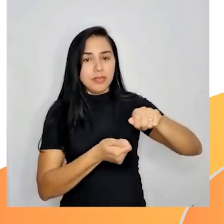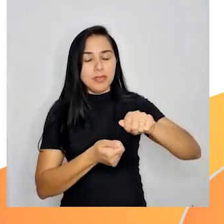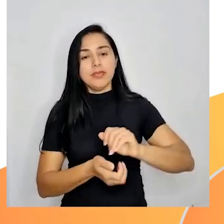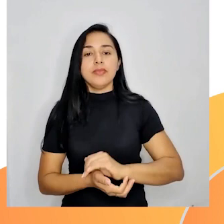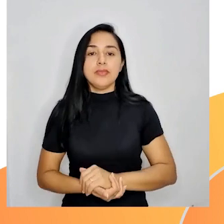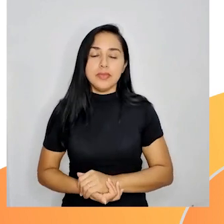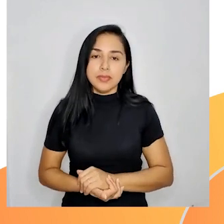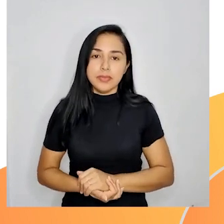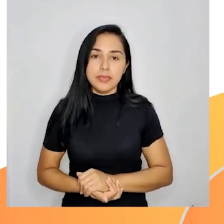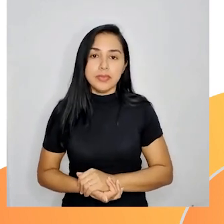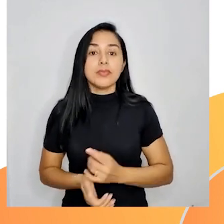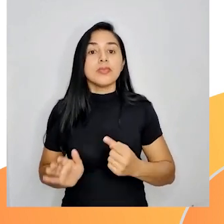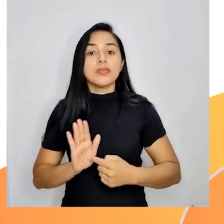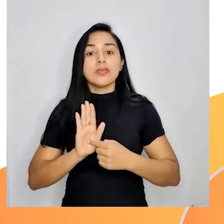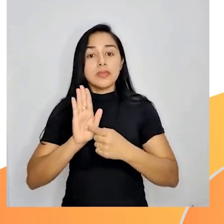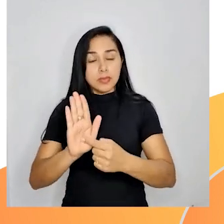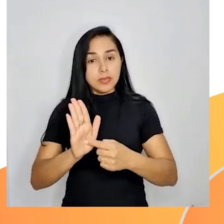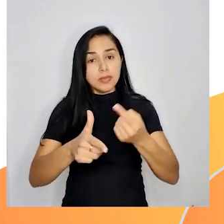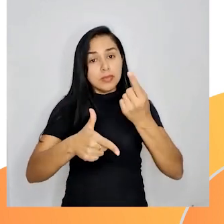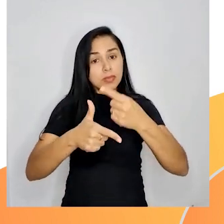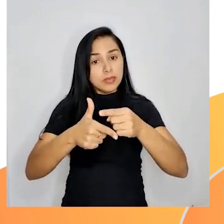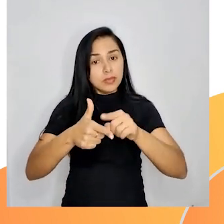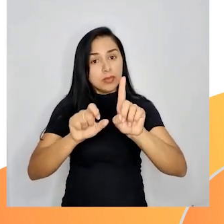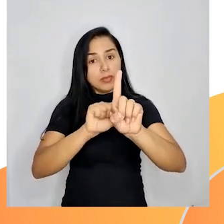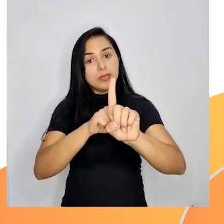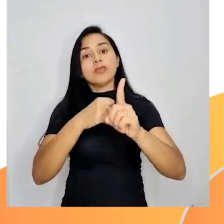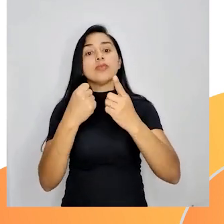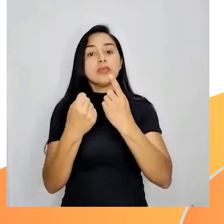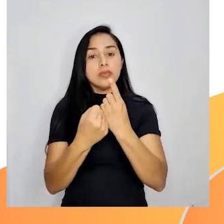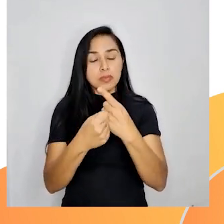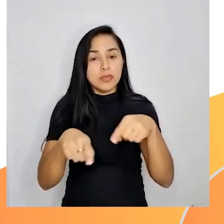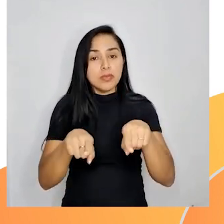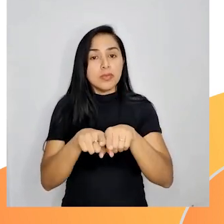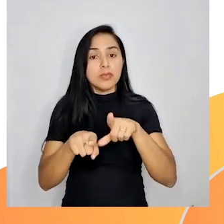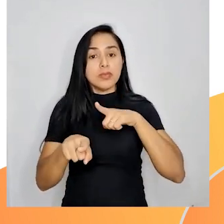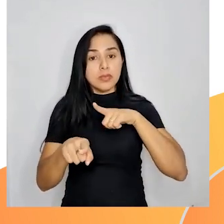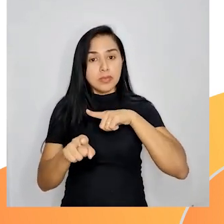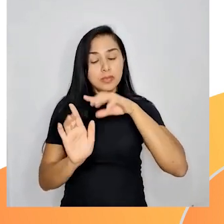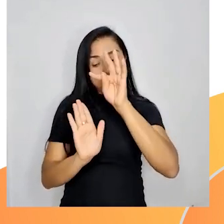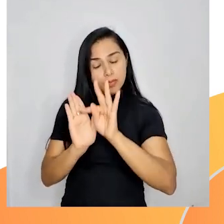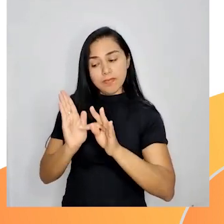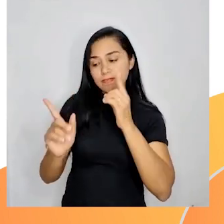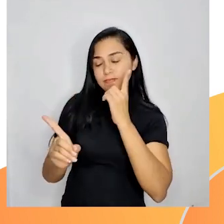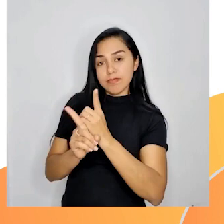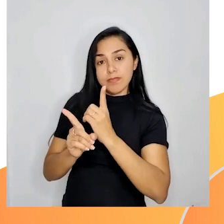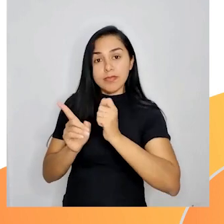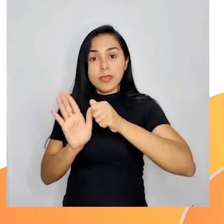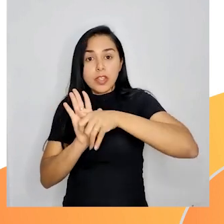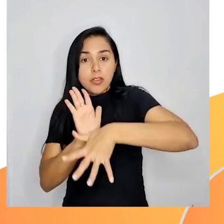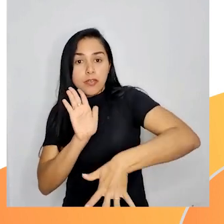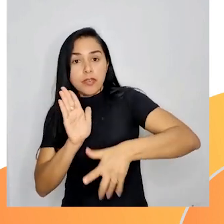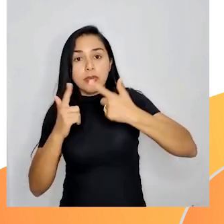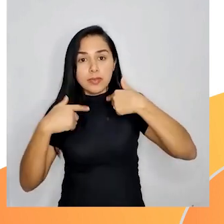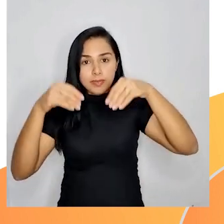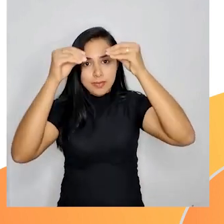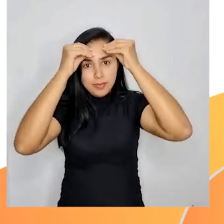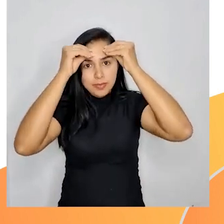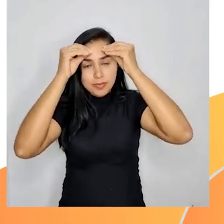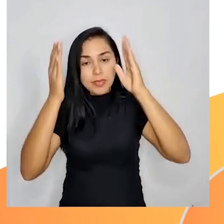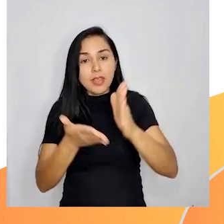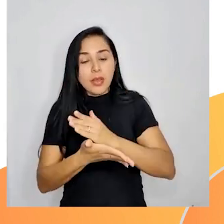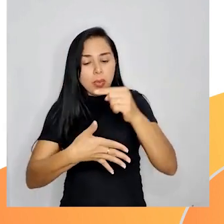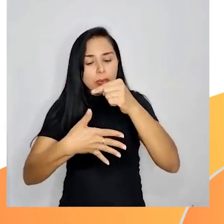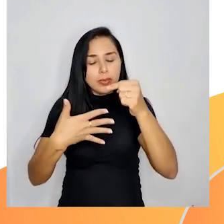Temos o engajamento social, temos figuras de linguagem, temos alguns elementos que constroem esse